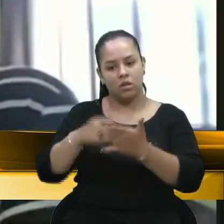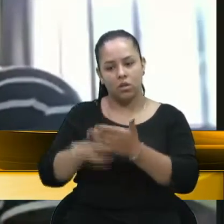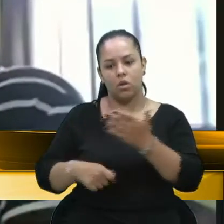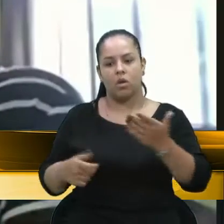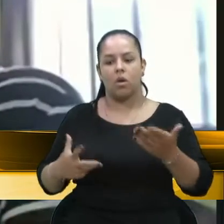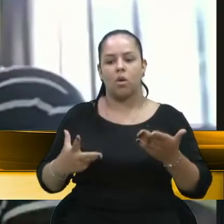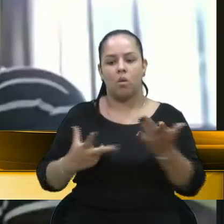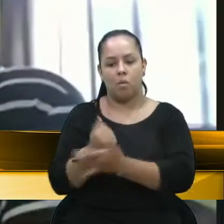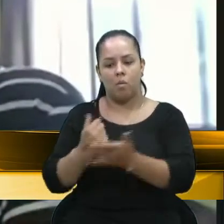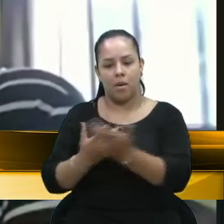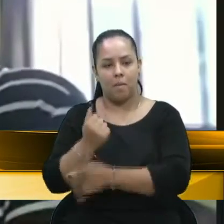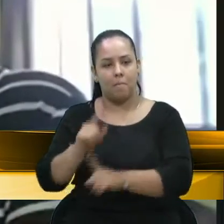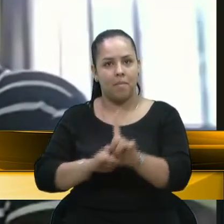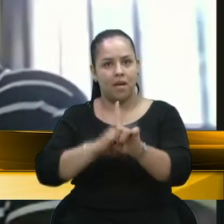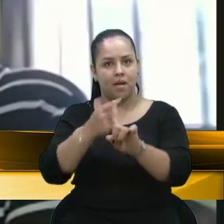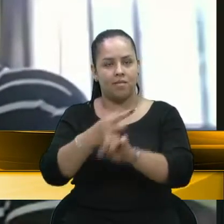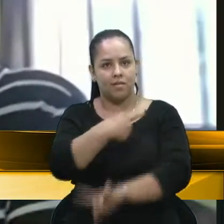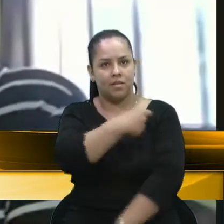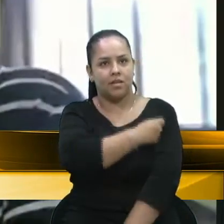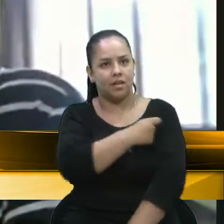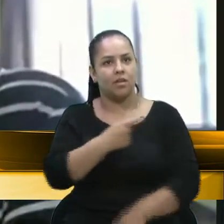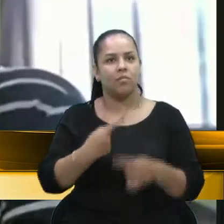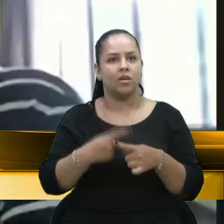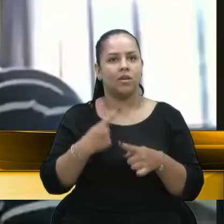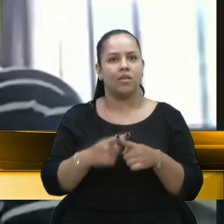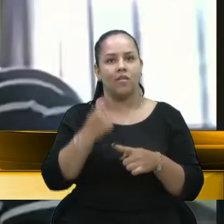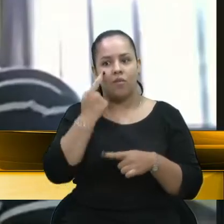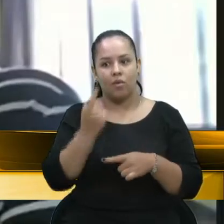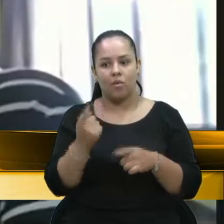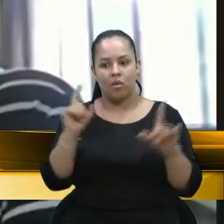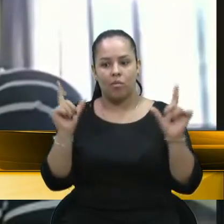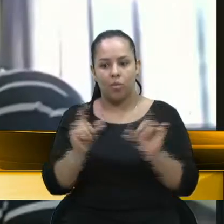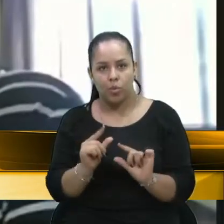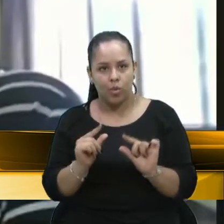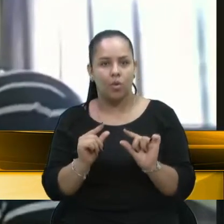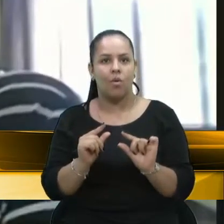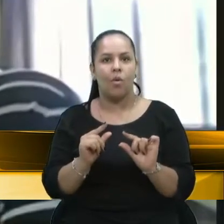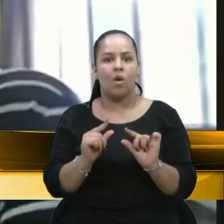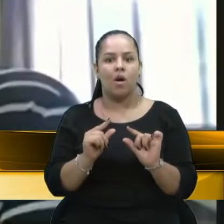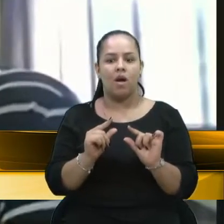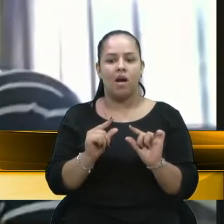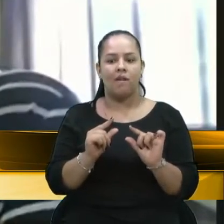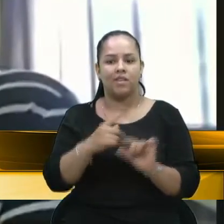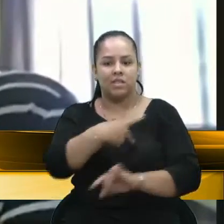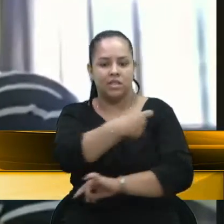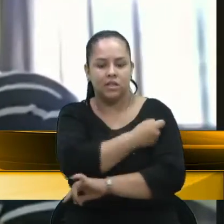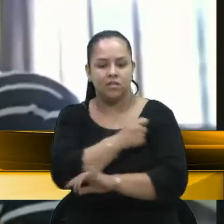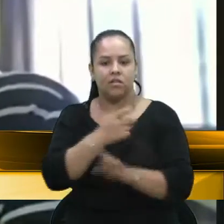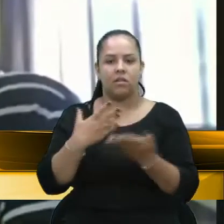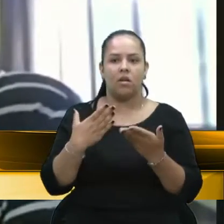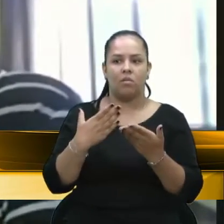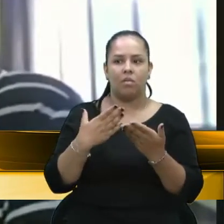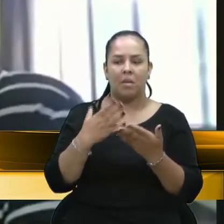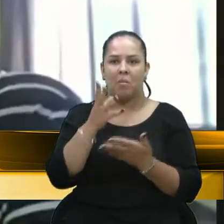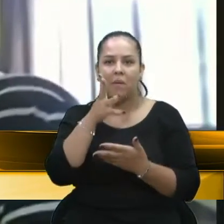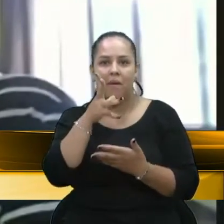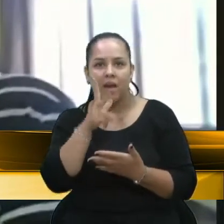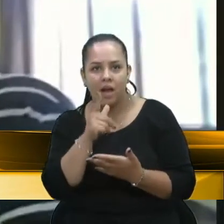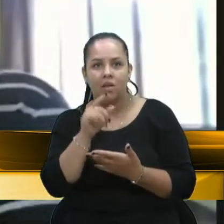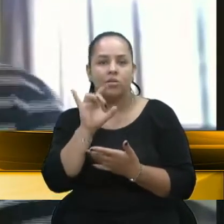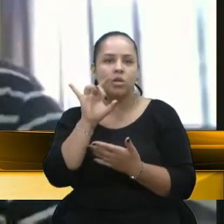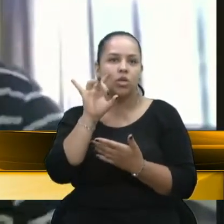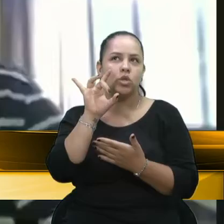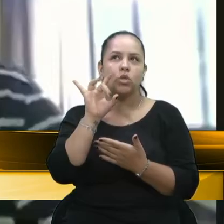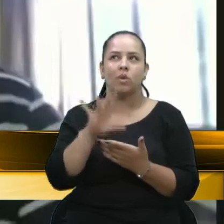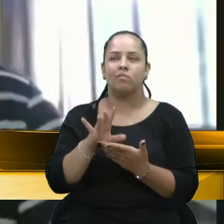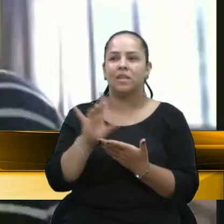com o agravamento do quadro, a gente viu uma redução da velocidade de vacinação. E a vacinação é a única forma, né, de nós